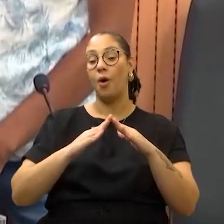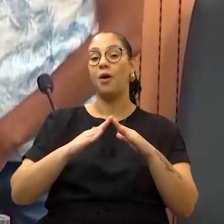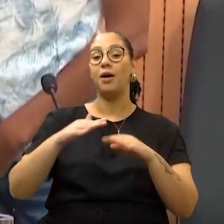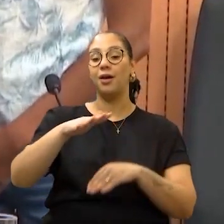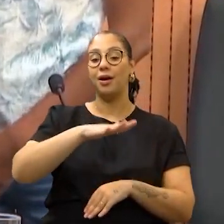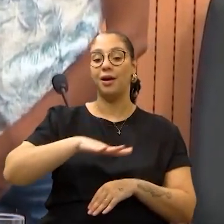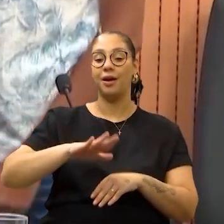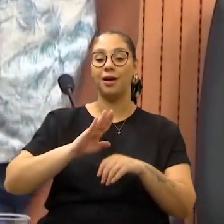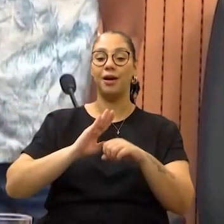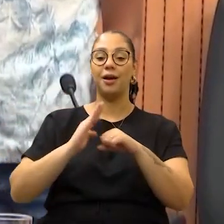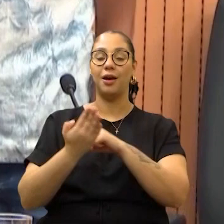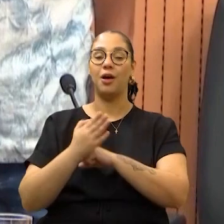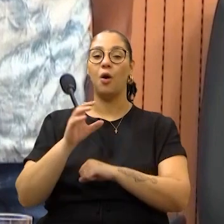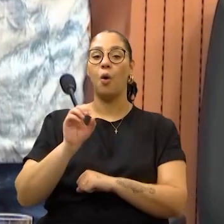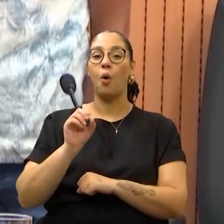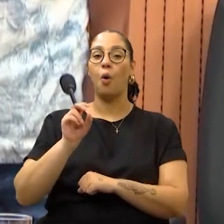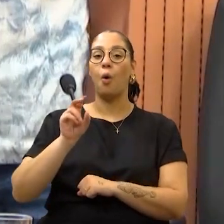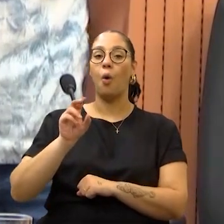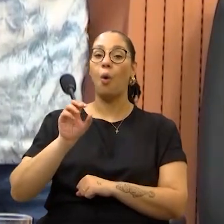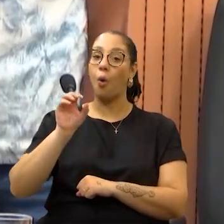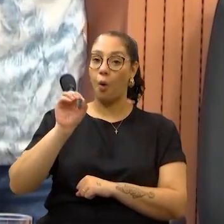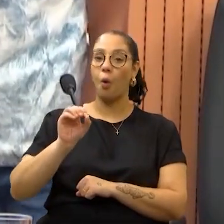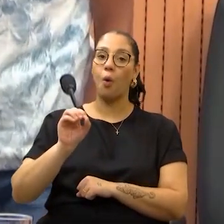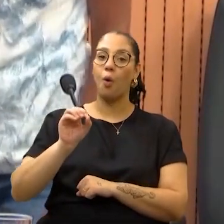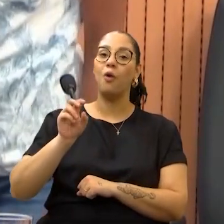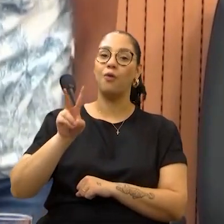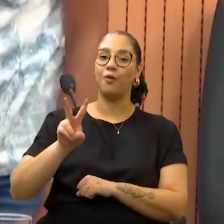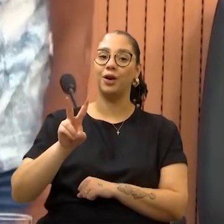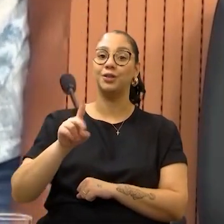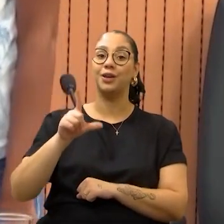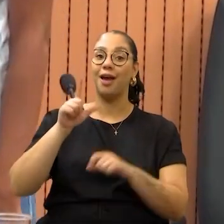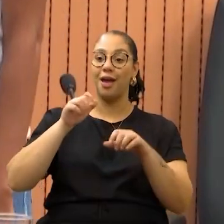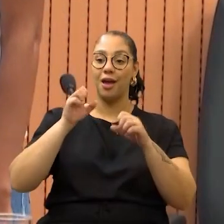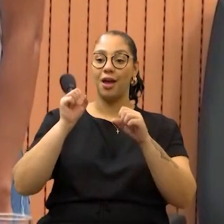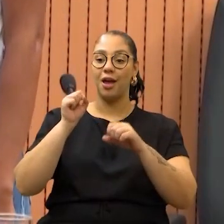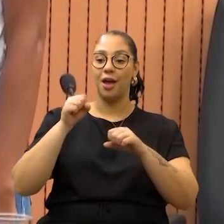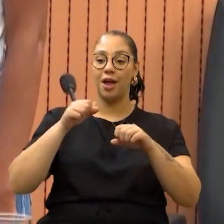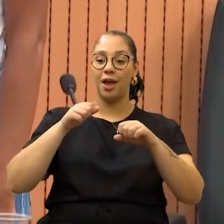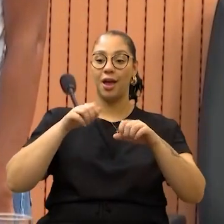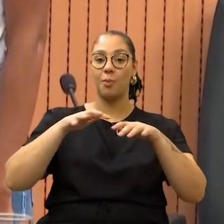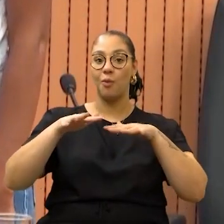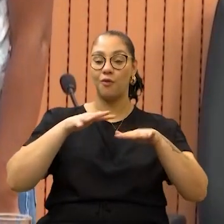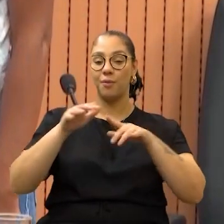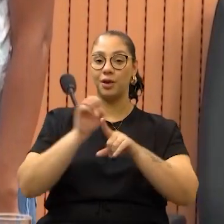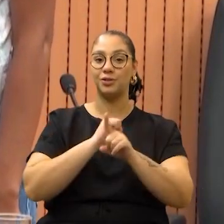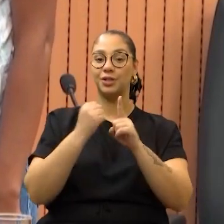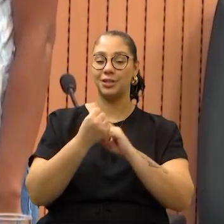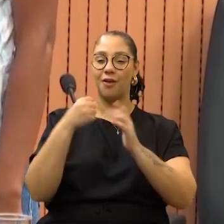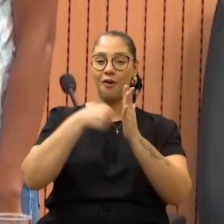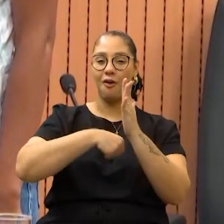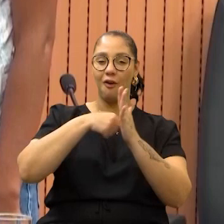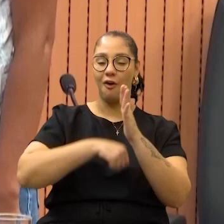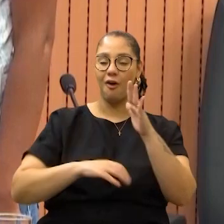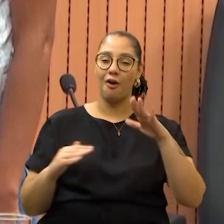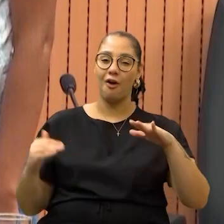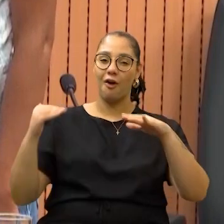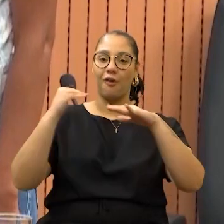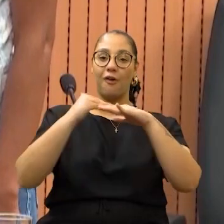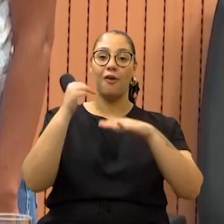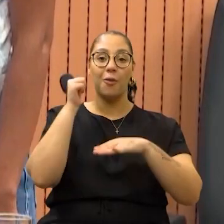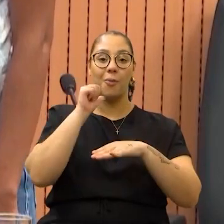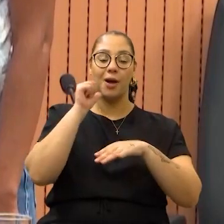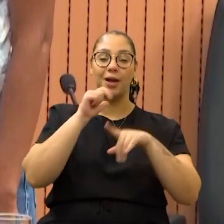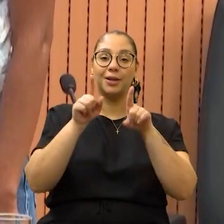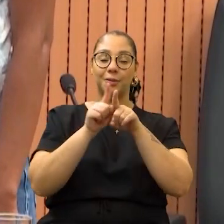da região do distrito do Ouro Verde, é militante dos movimentos sociais que lutam por igualdade de direitos das mulheres e